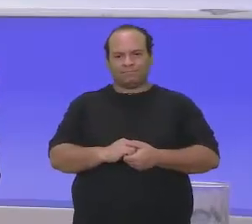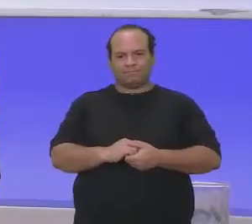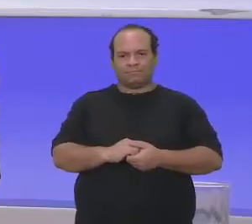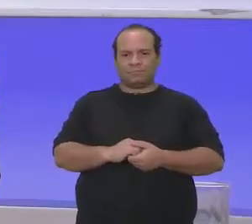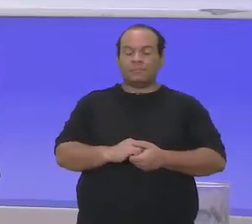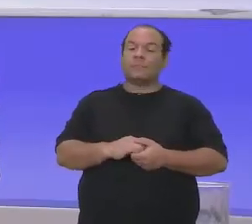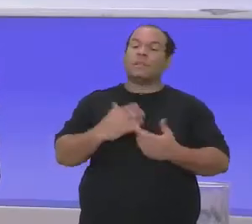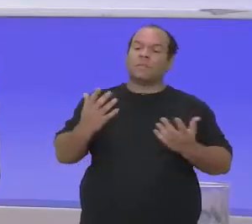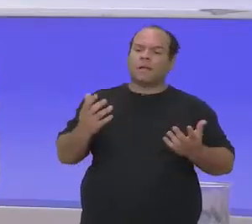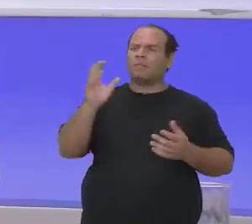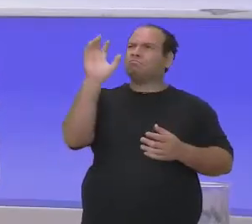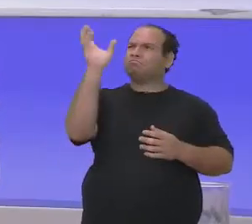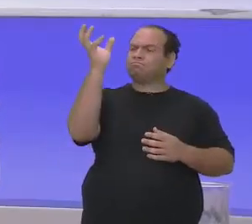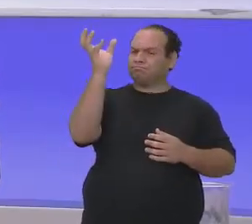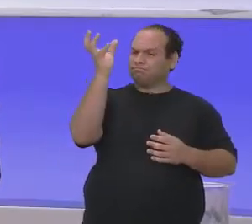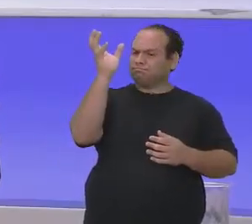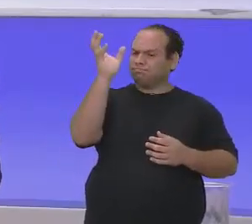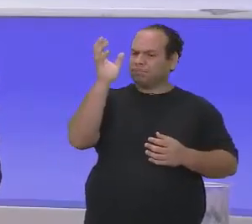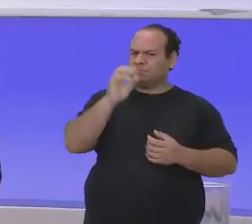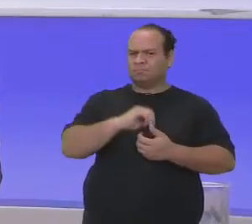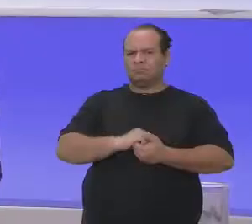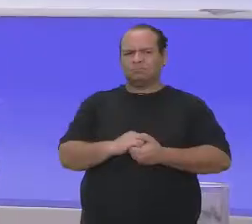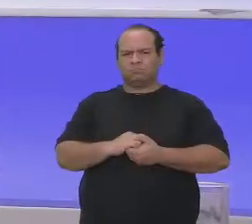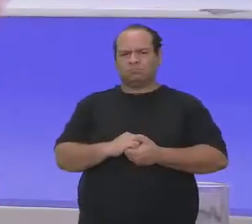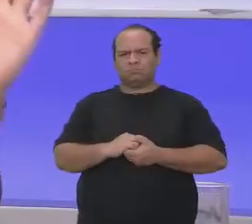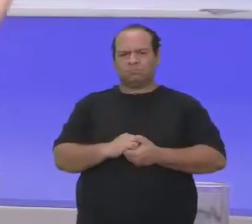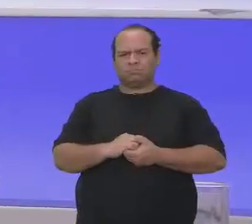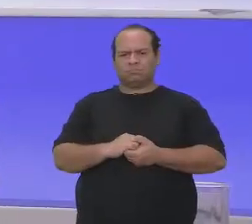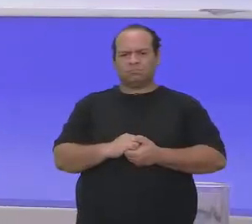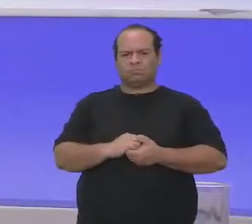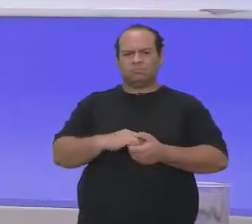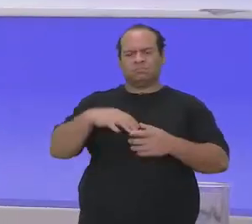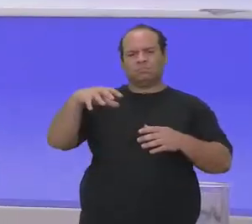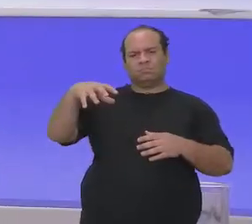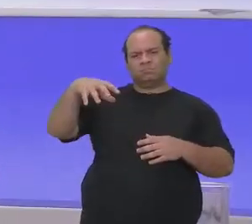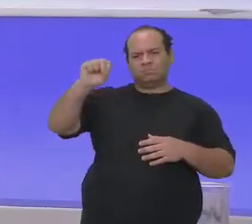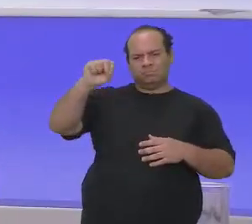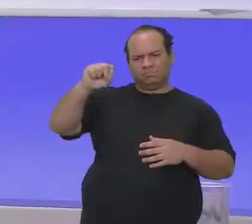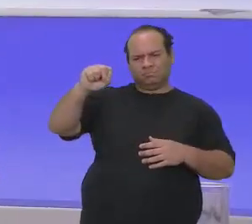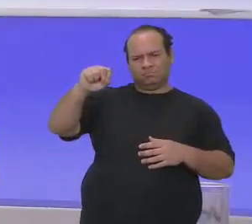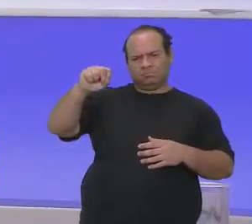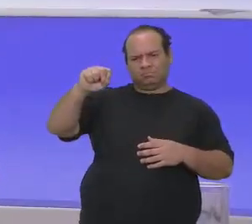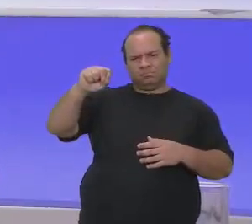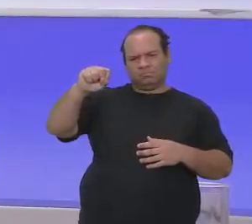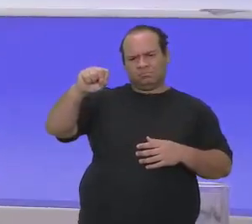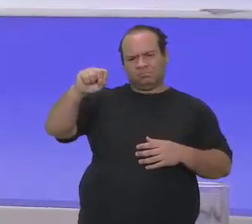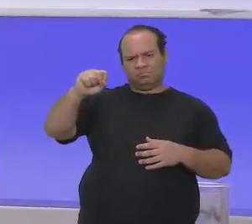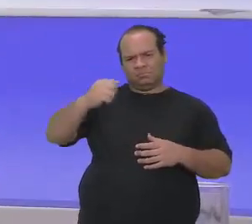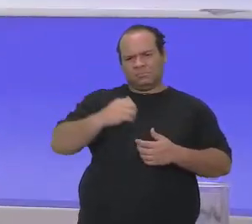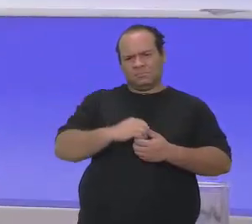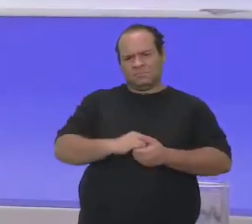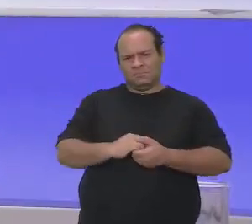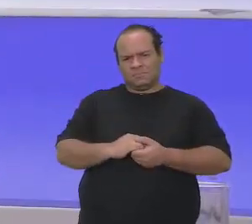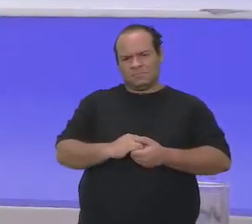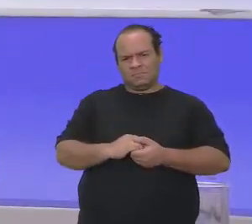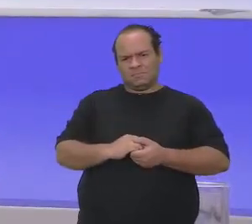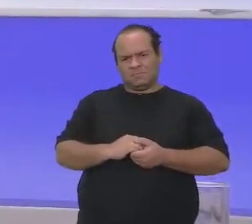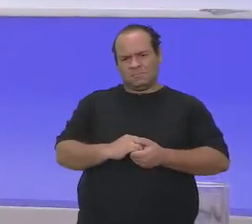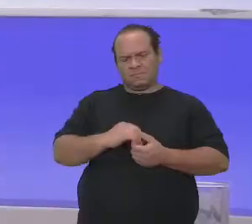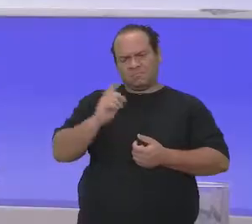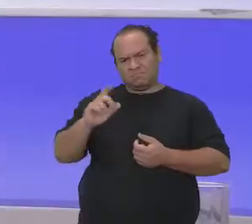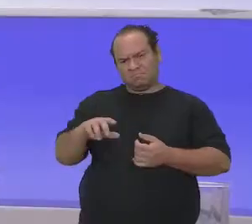das lâmpadas, vamos lá. Apagar uma luz sem eficiência é uma ação de eficiência